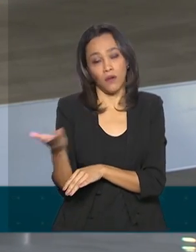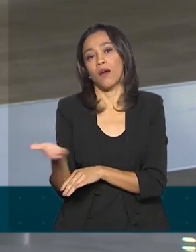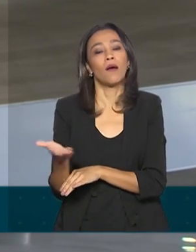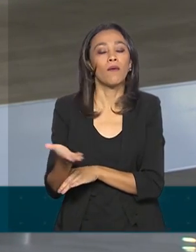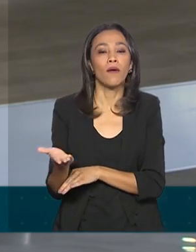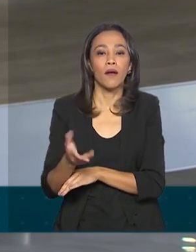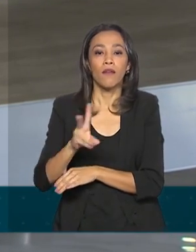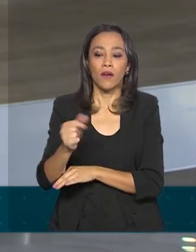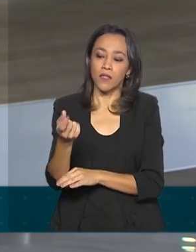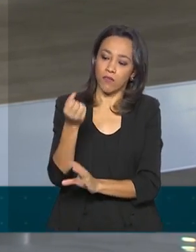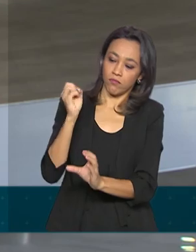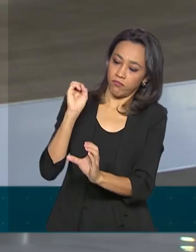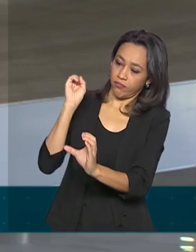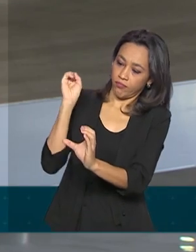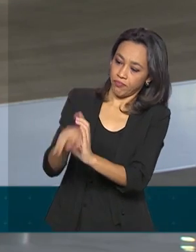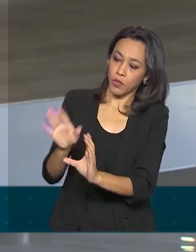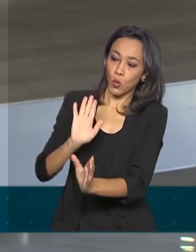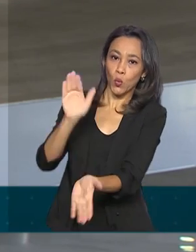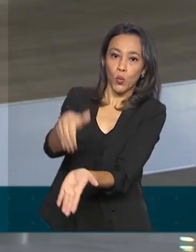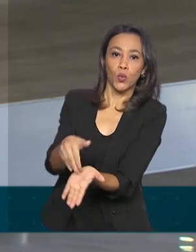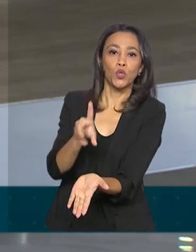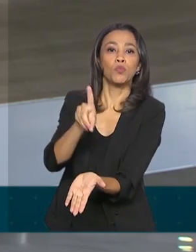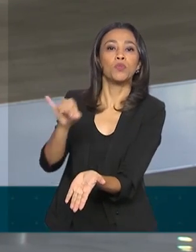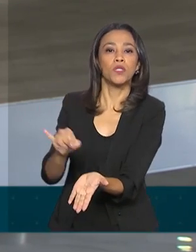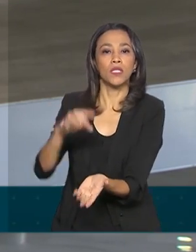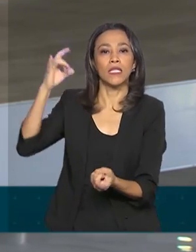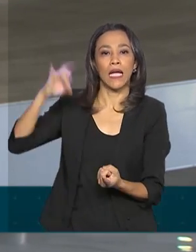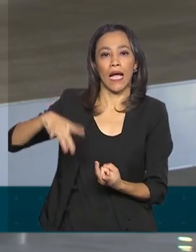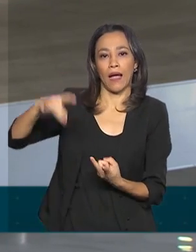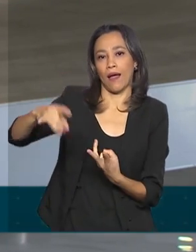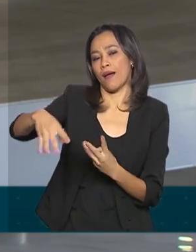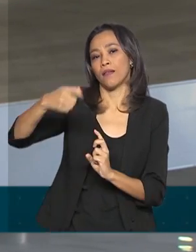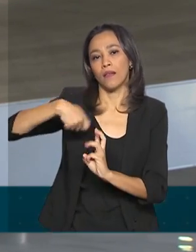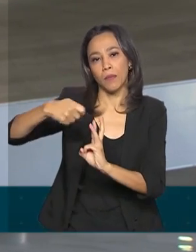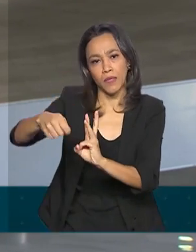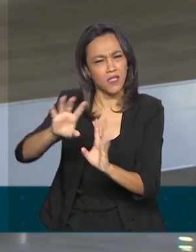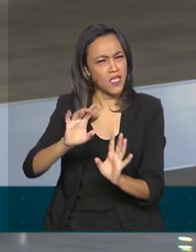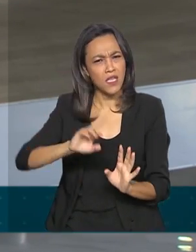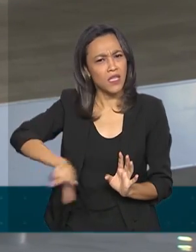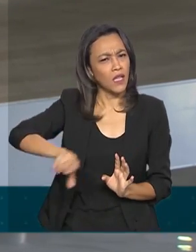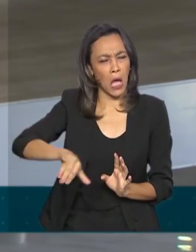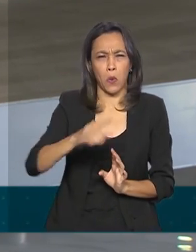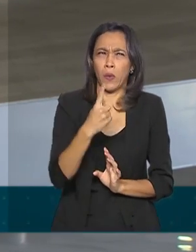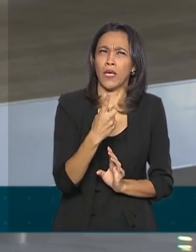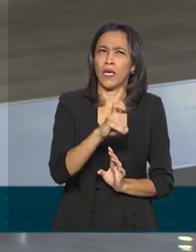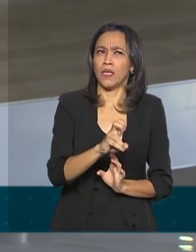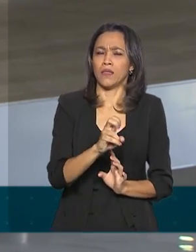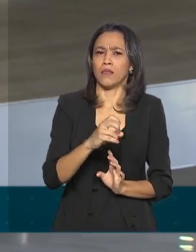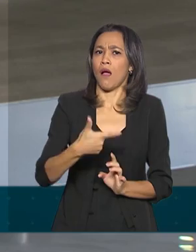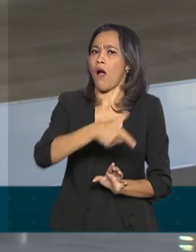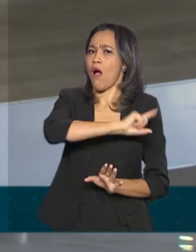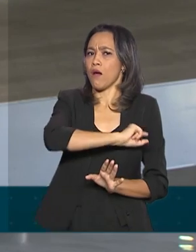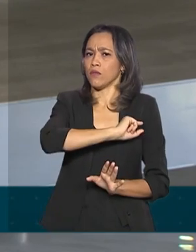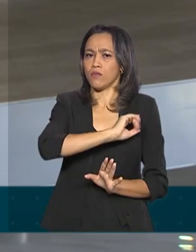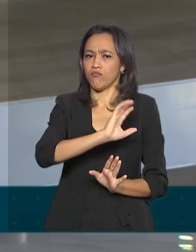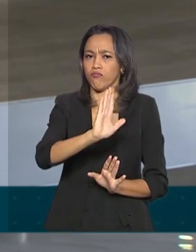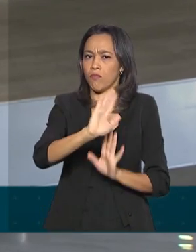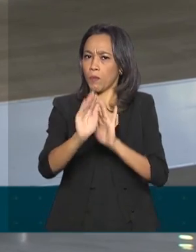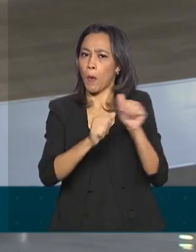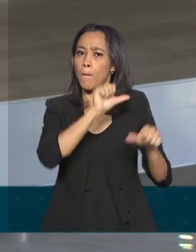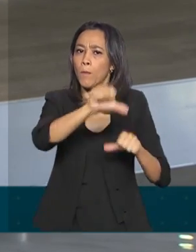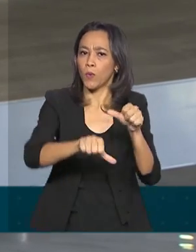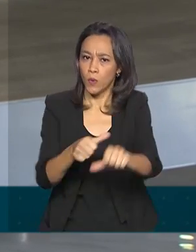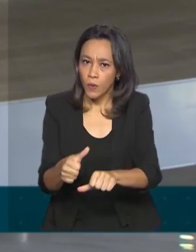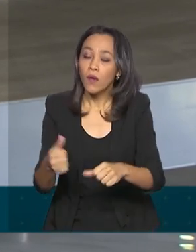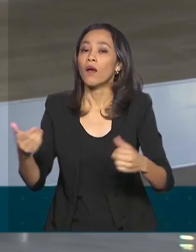ser creditado no último dia útil de cada mês e não mais no dia 15, como era antes. As consultas